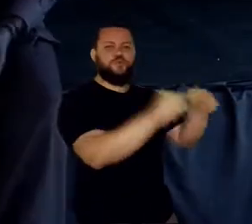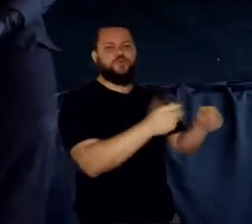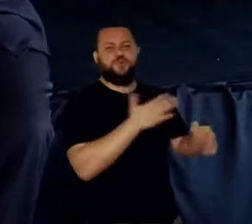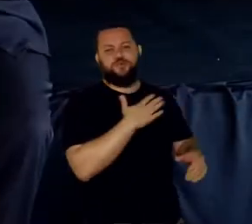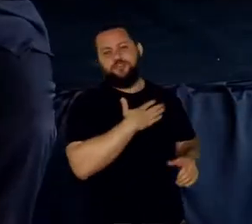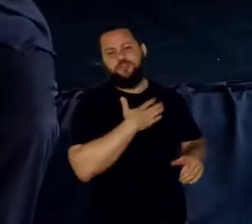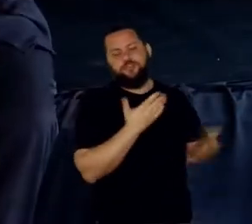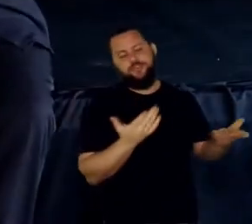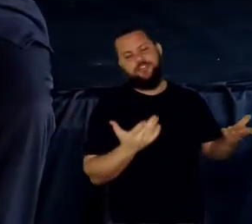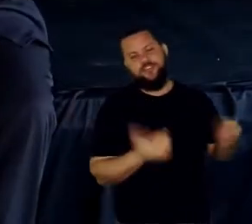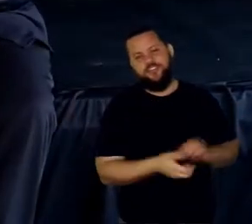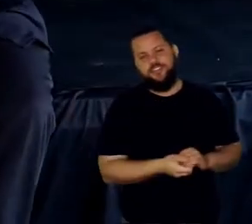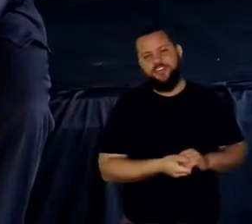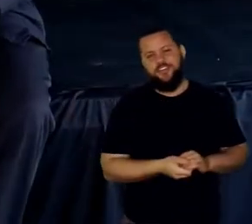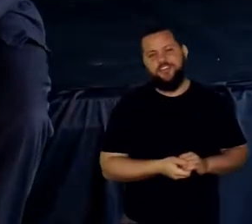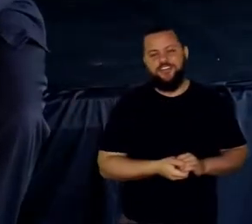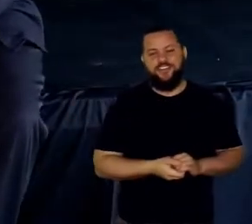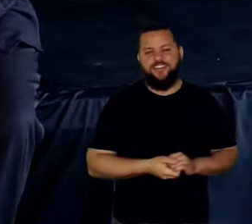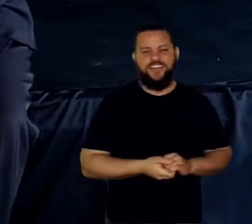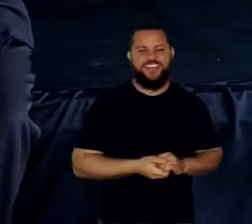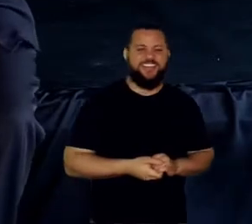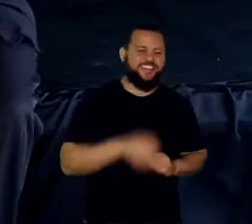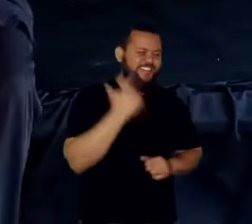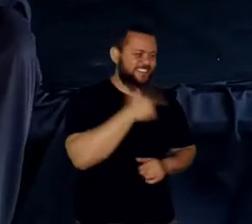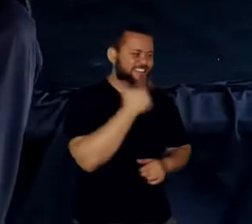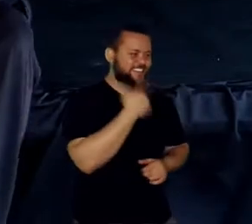tecidos, passa eu, assim.